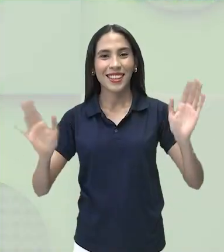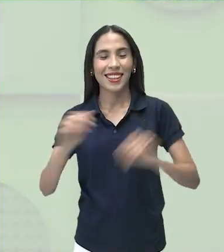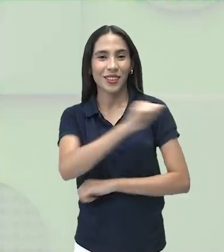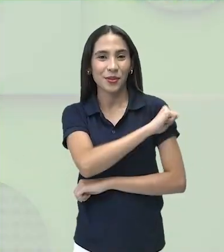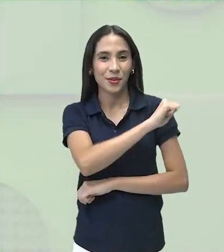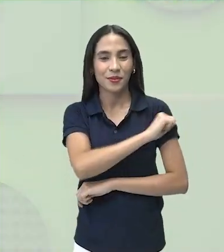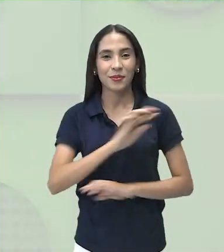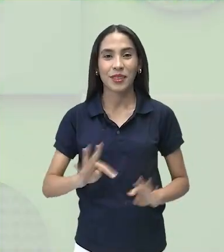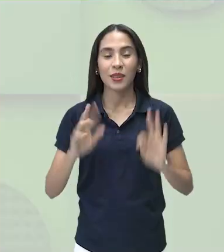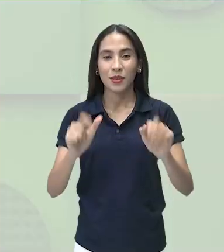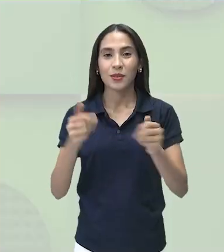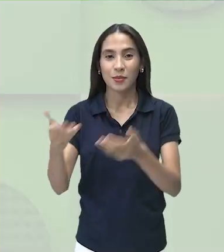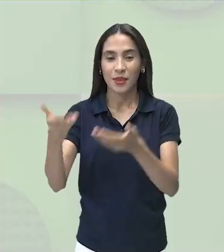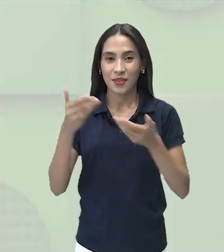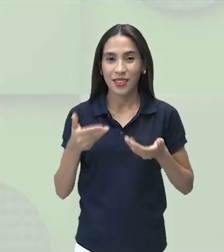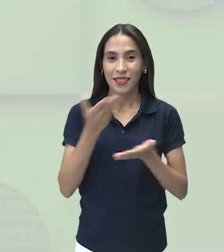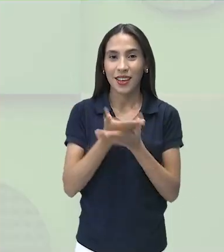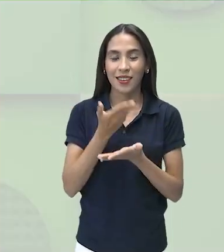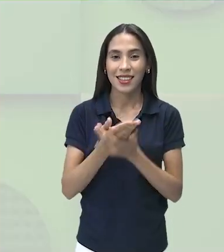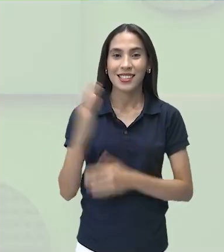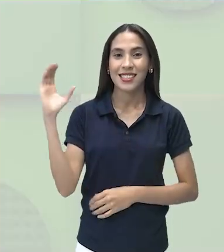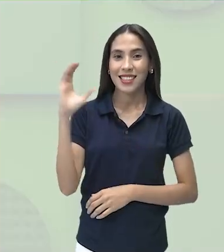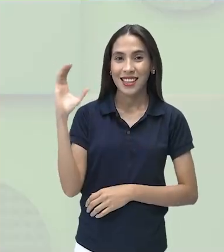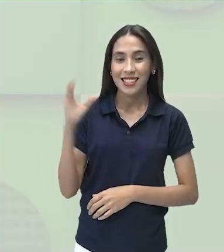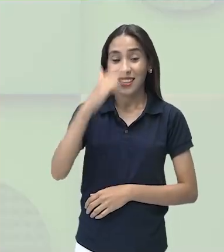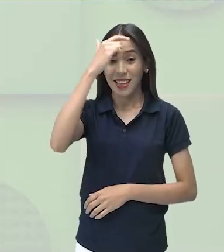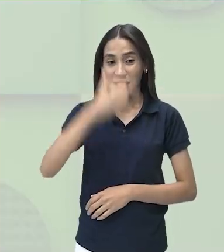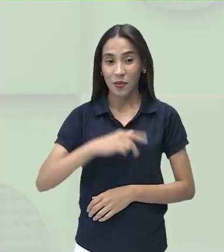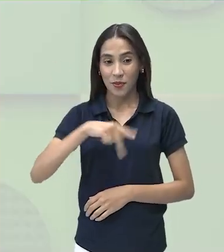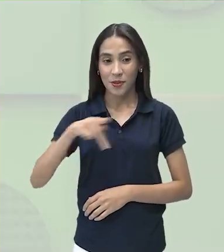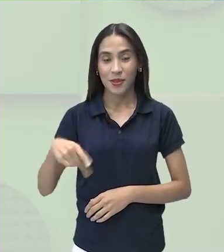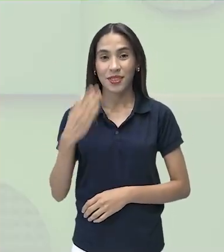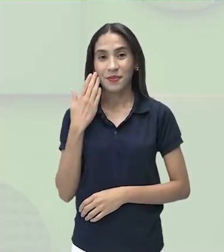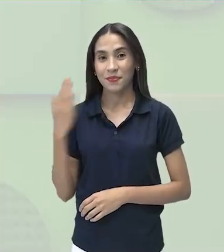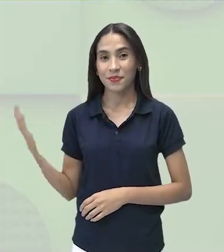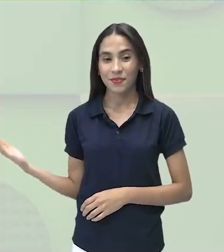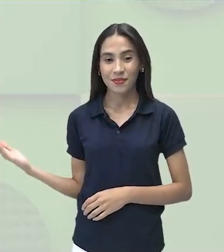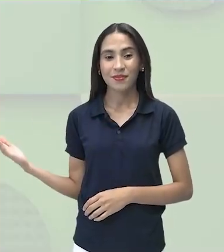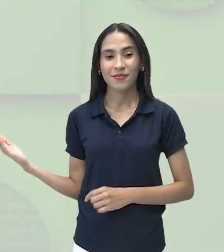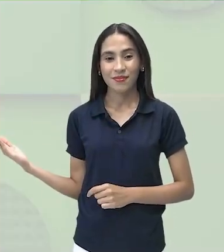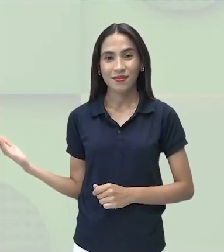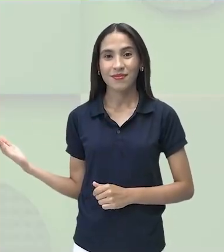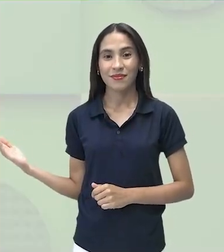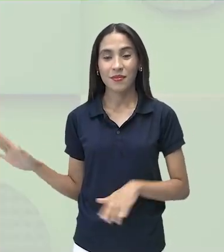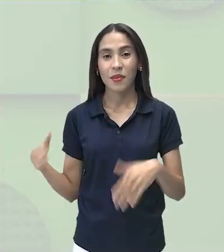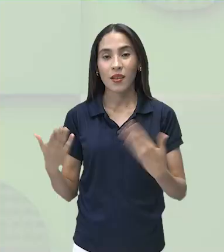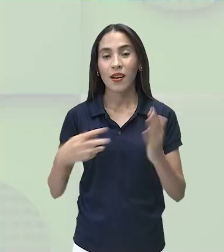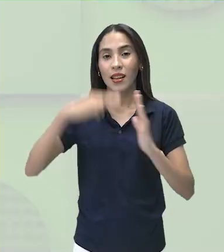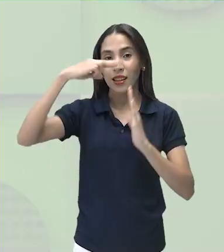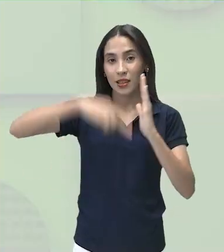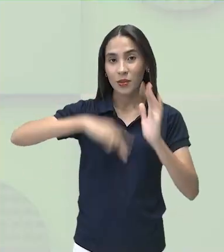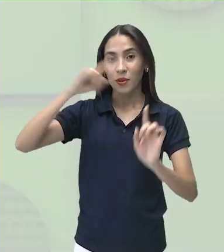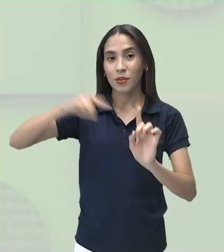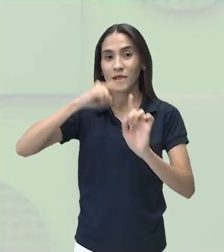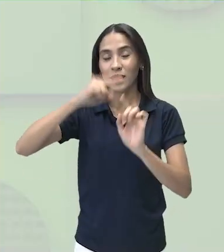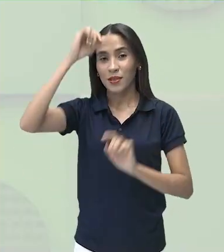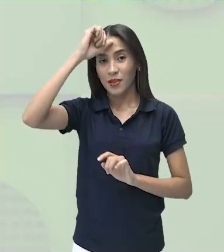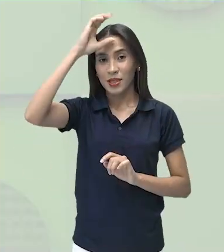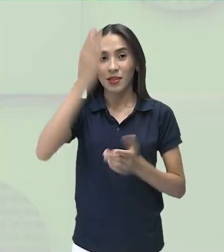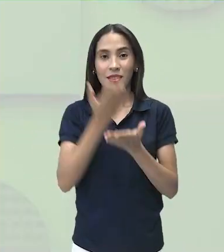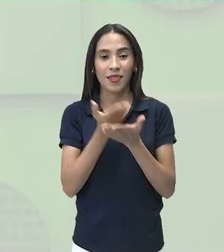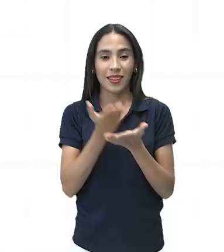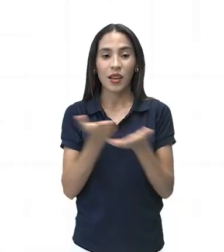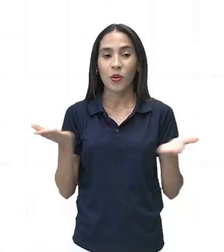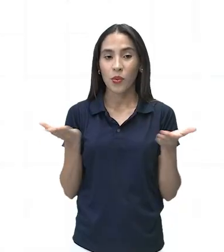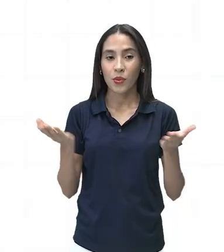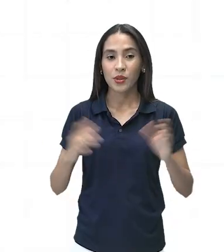Olá, sejam todos bem-vindos à nossa aula de ciências. E eu sou a professora Érica Guimarães e vamos à leitura do objeto de conhecimento da